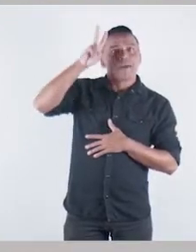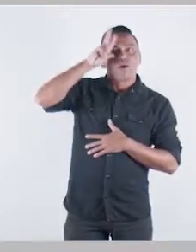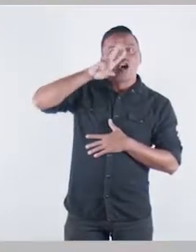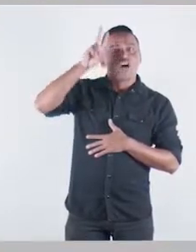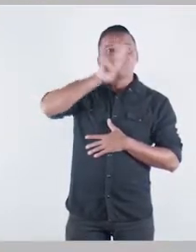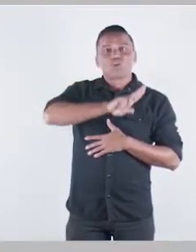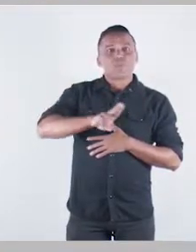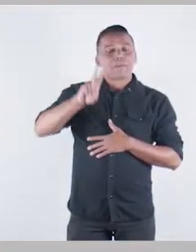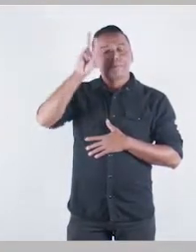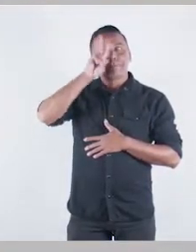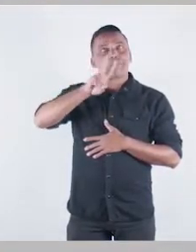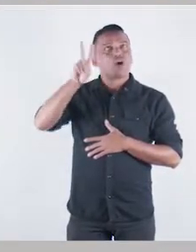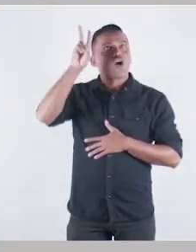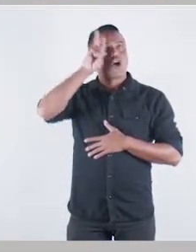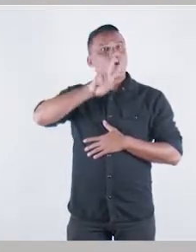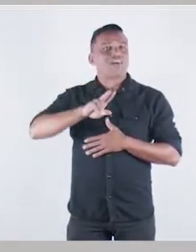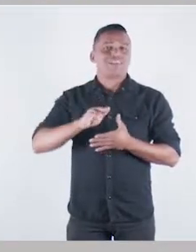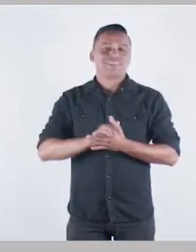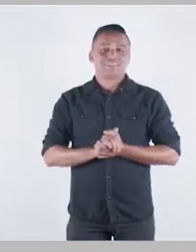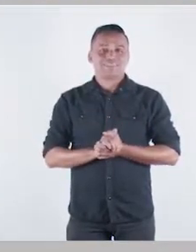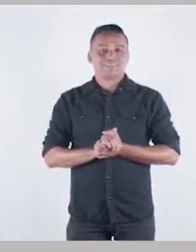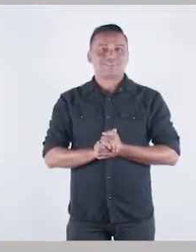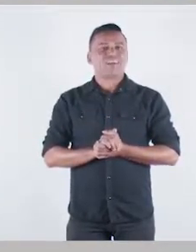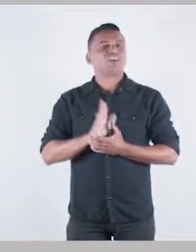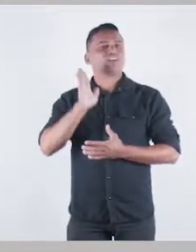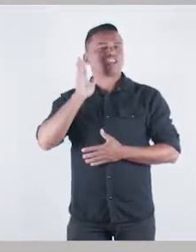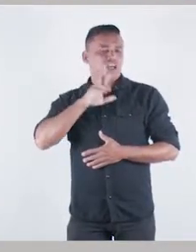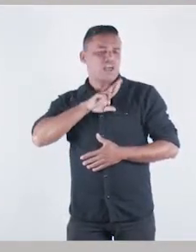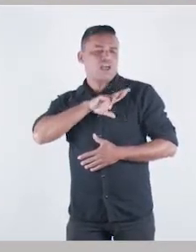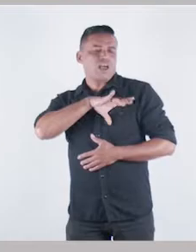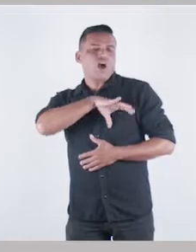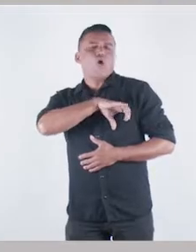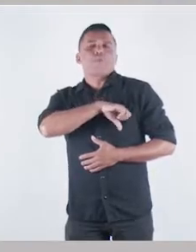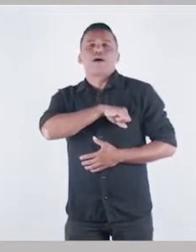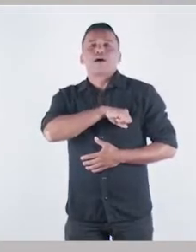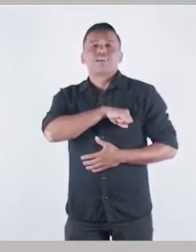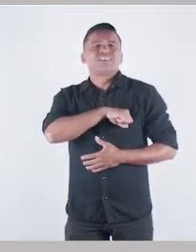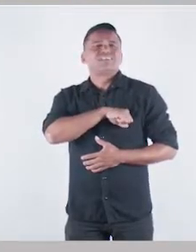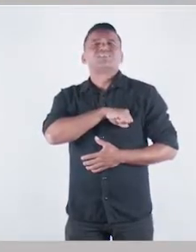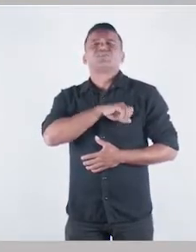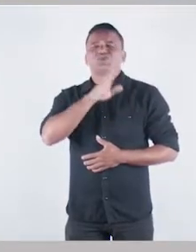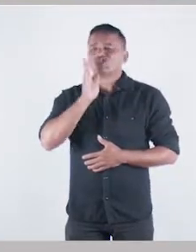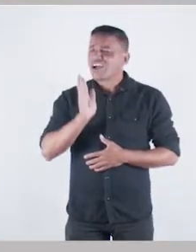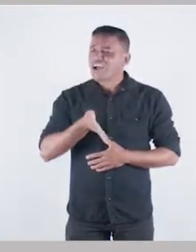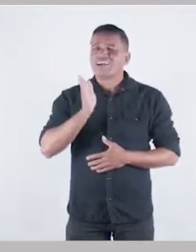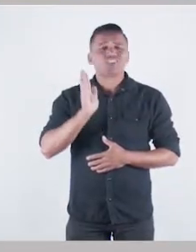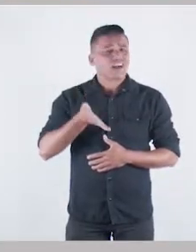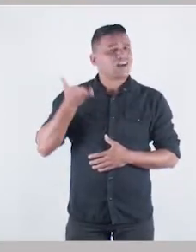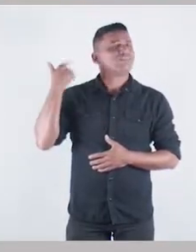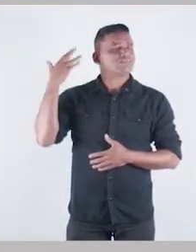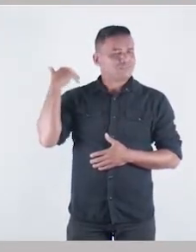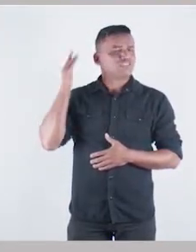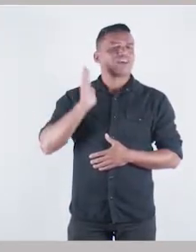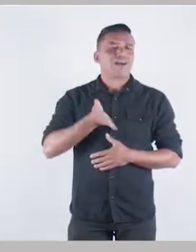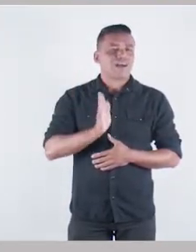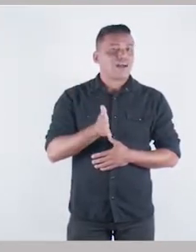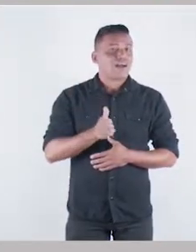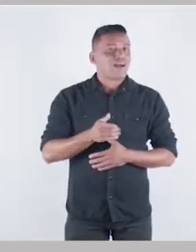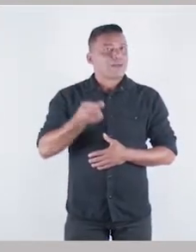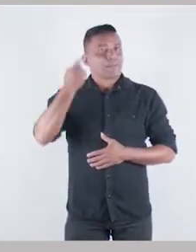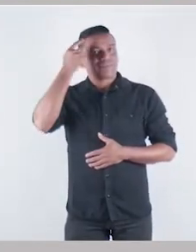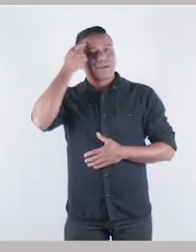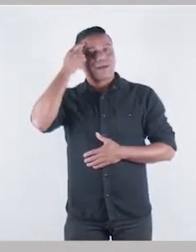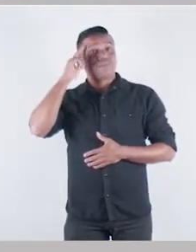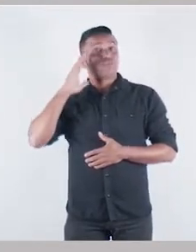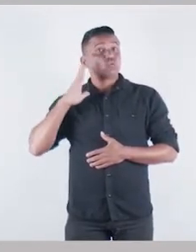Né? Já fui tão romântico, mas tão romântico, que pensava que toda